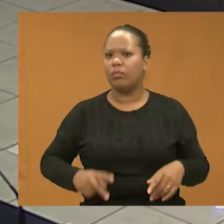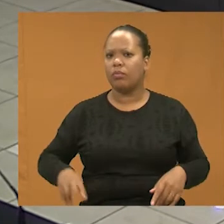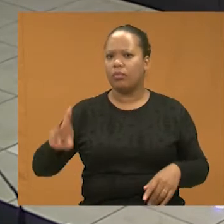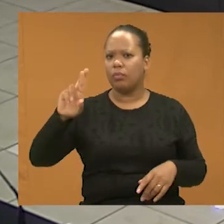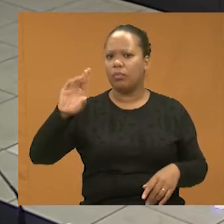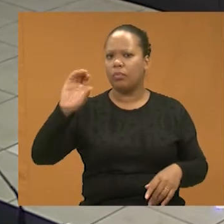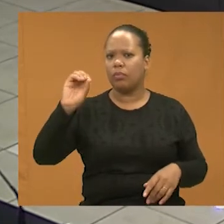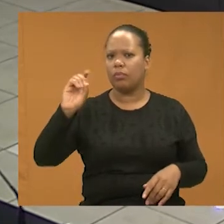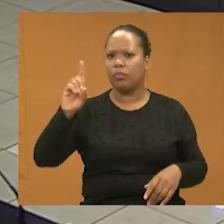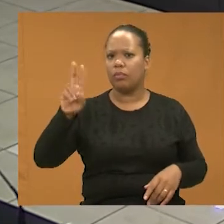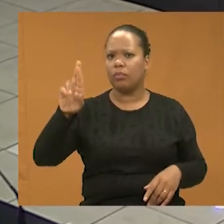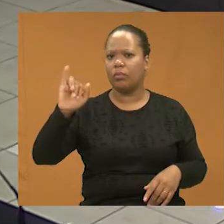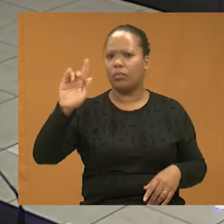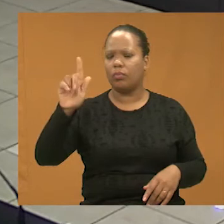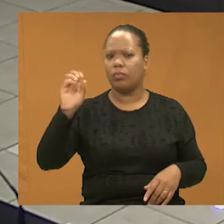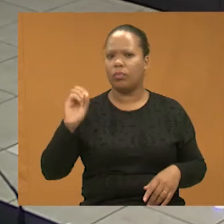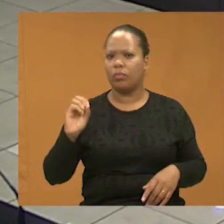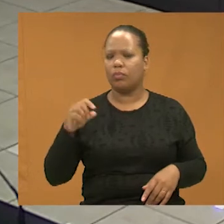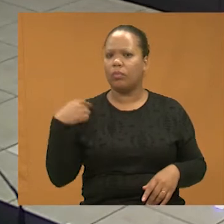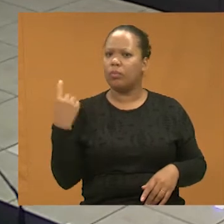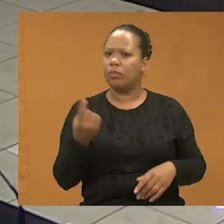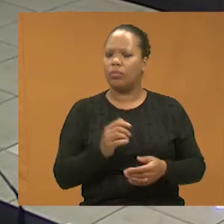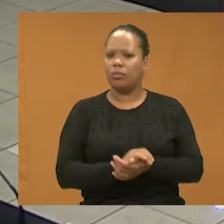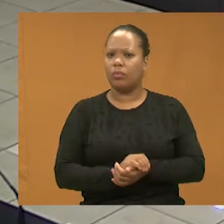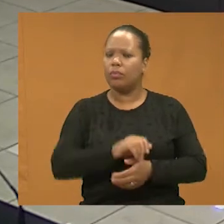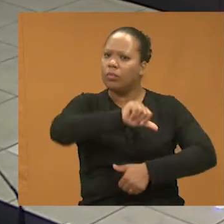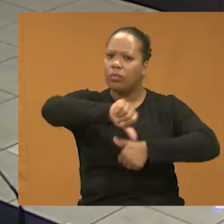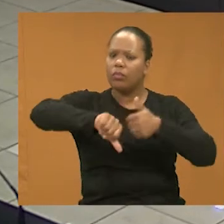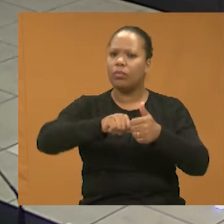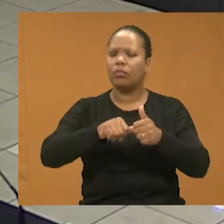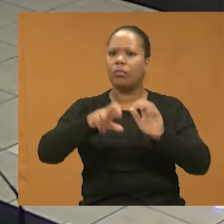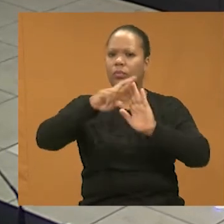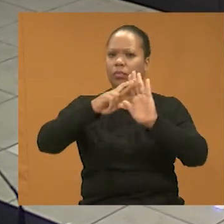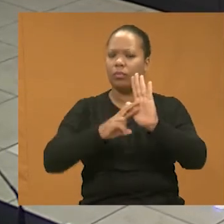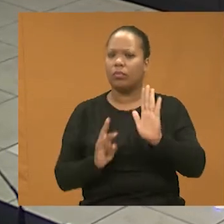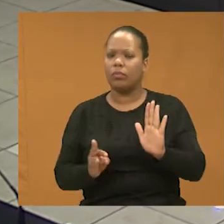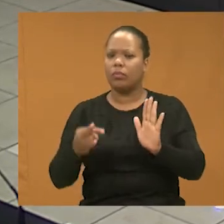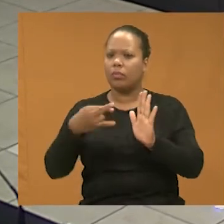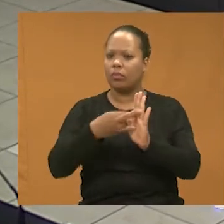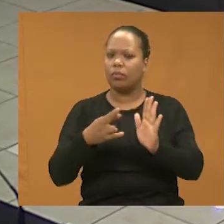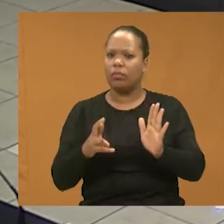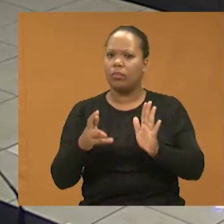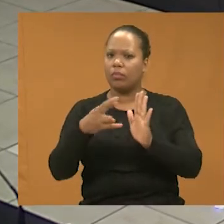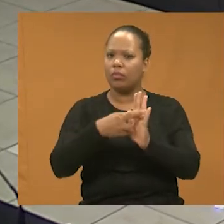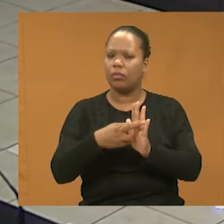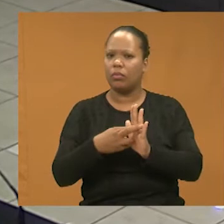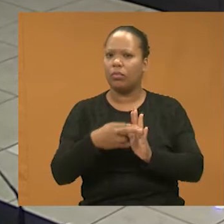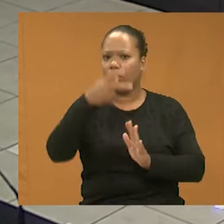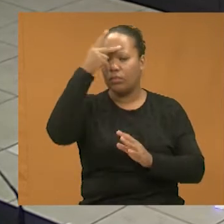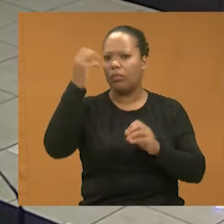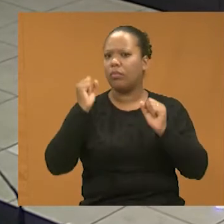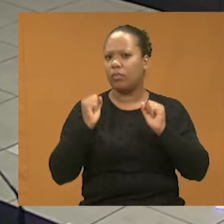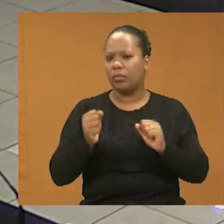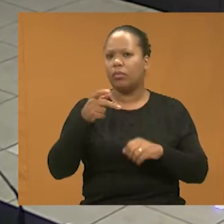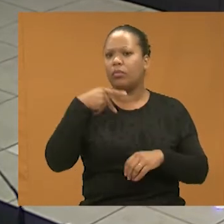se manifestou que nós vamos aqui ultrapassar as regras do regimento. Correto. Né? Acho que cada vereador vai ter o seu momento adequado para poder